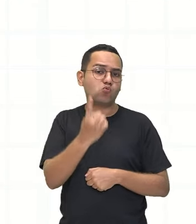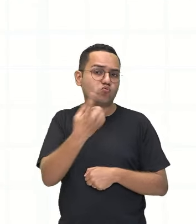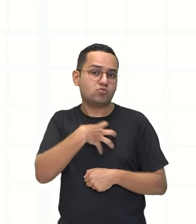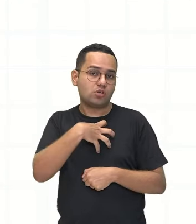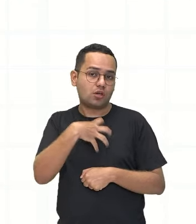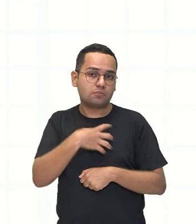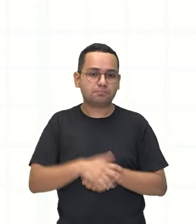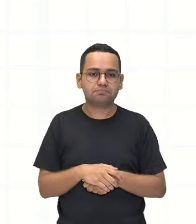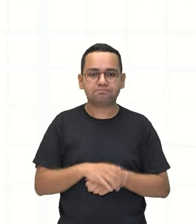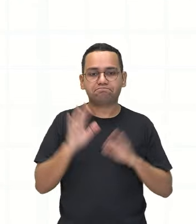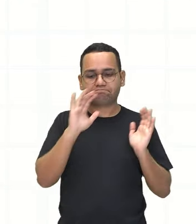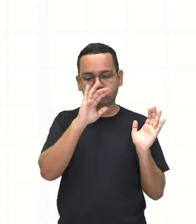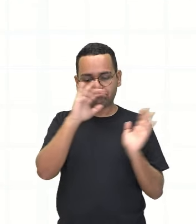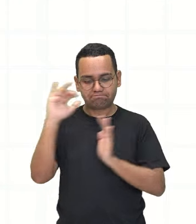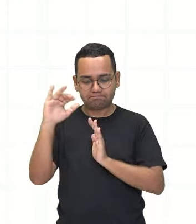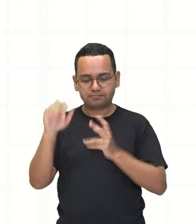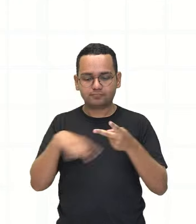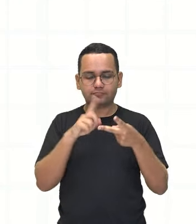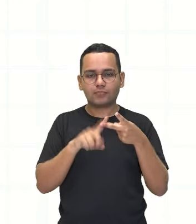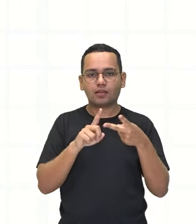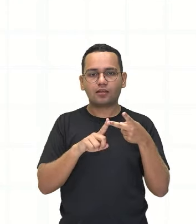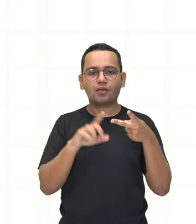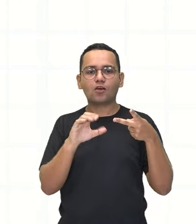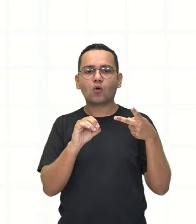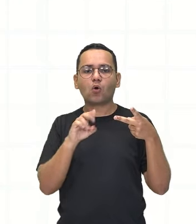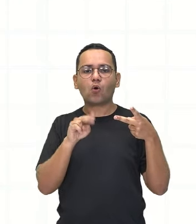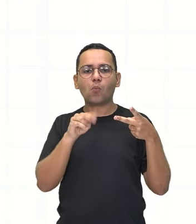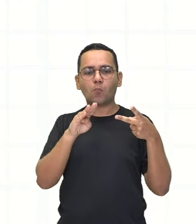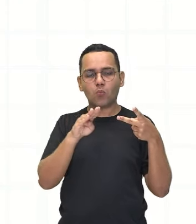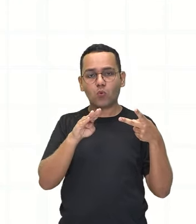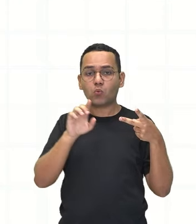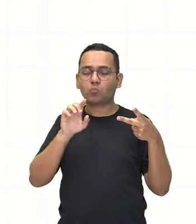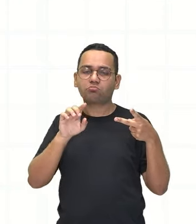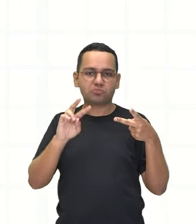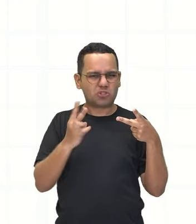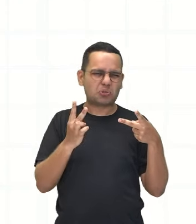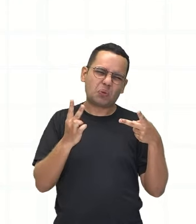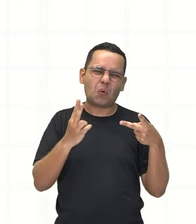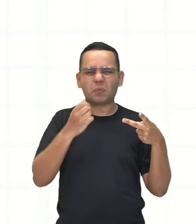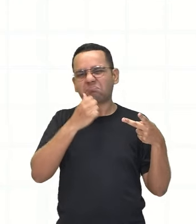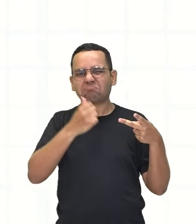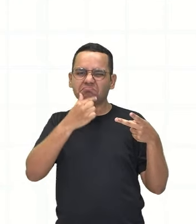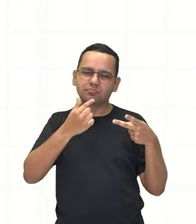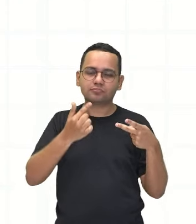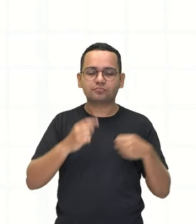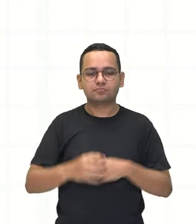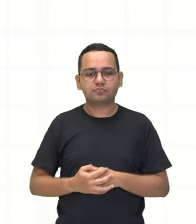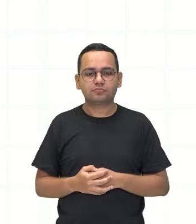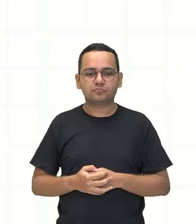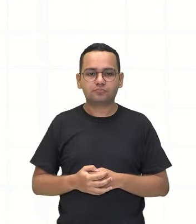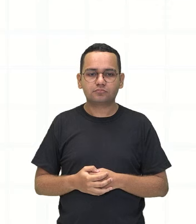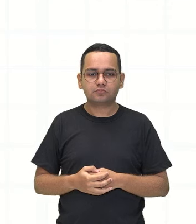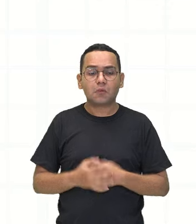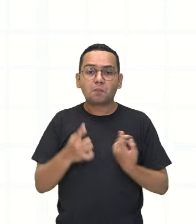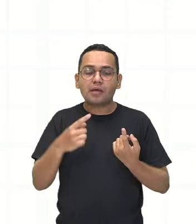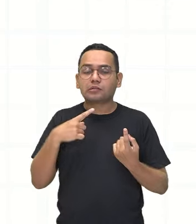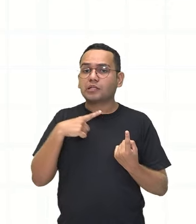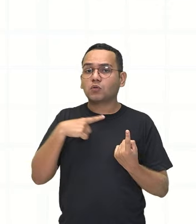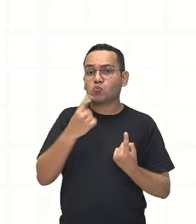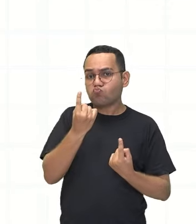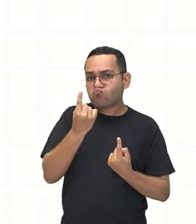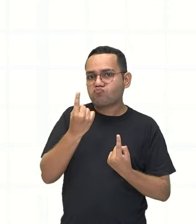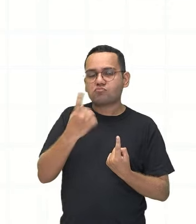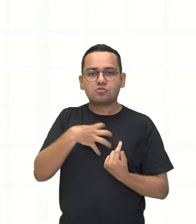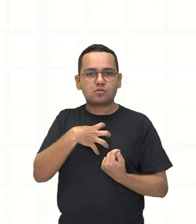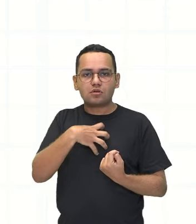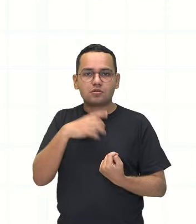Agora, o substantivo comum de dois gêneros. Aqui, ele também vai ter só uma forma. Porém, o